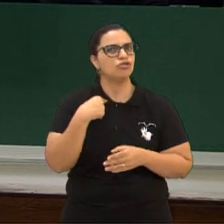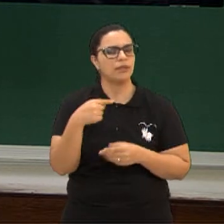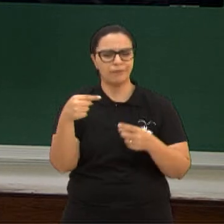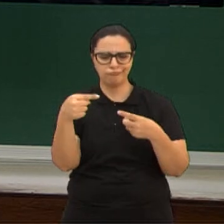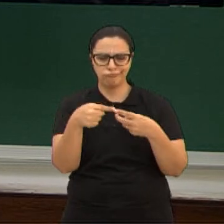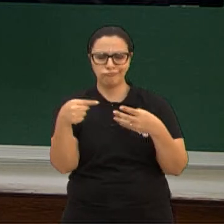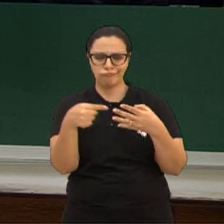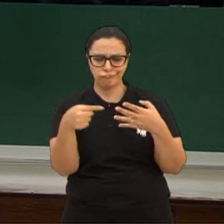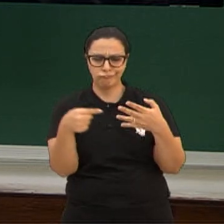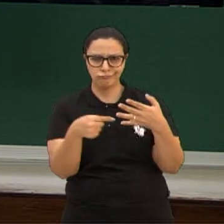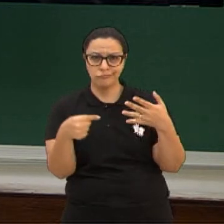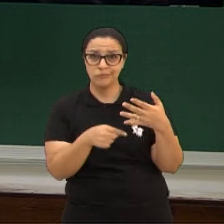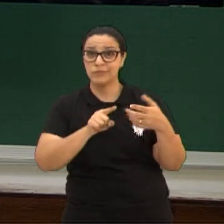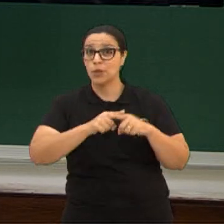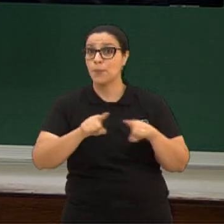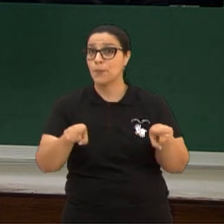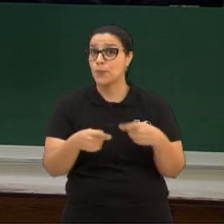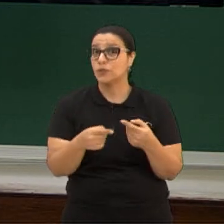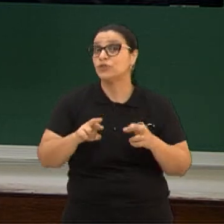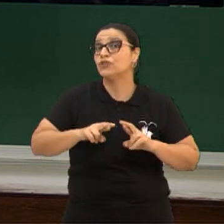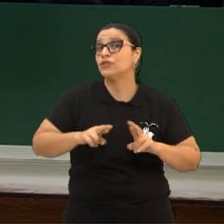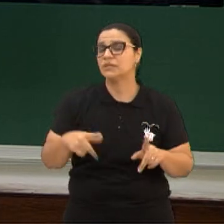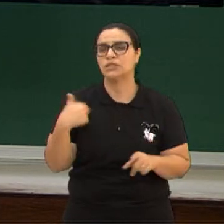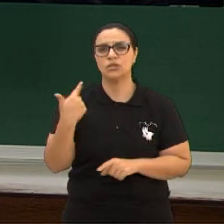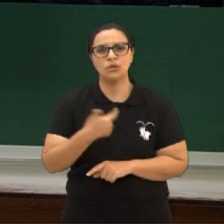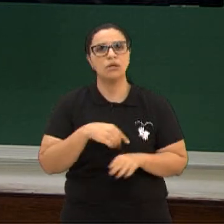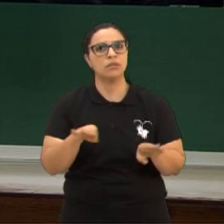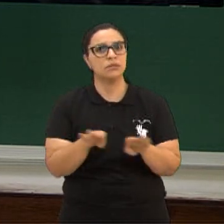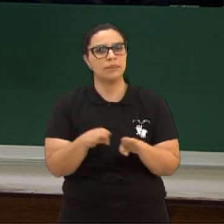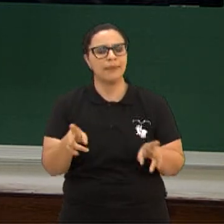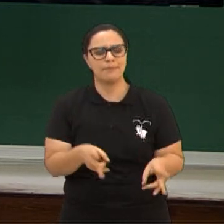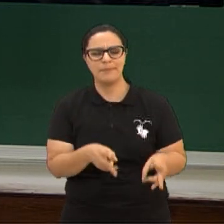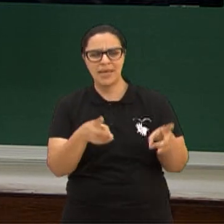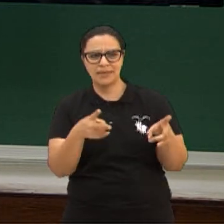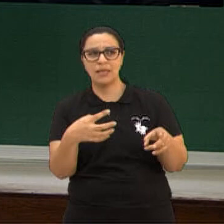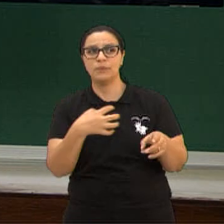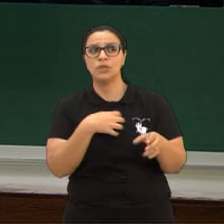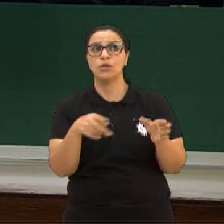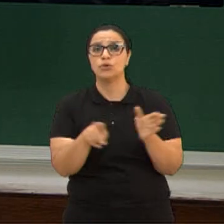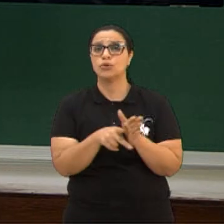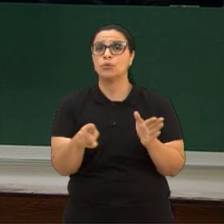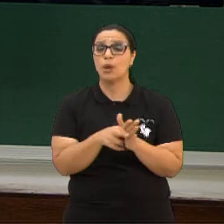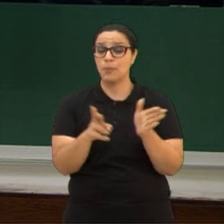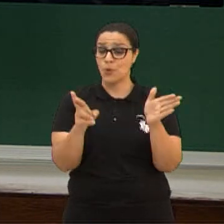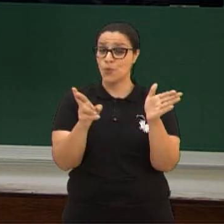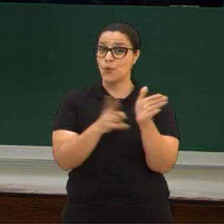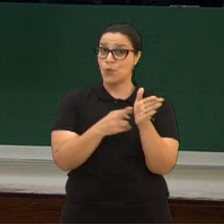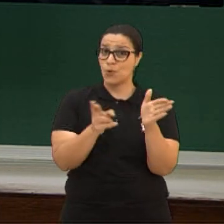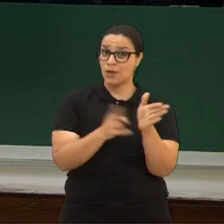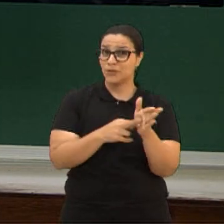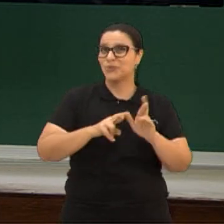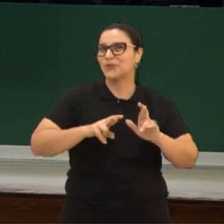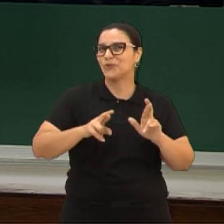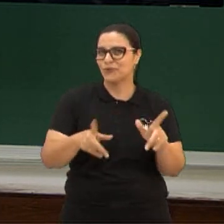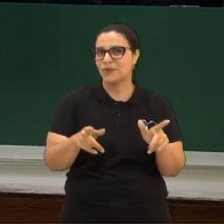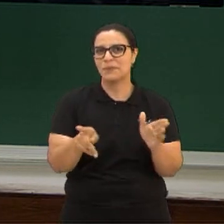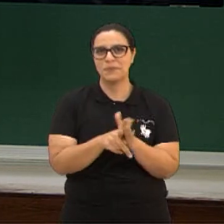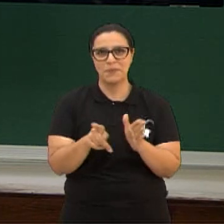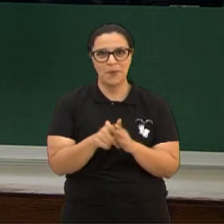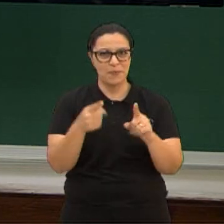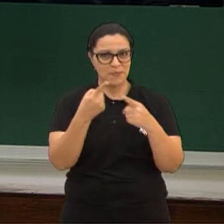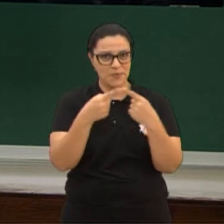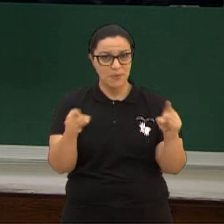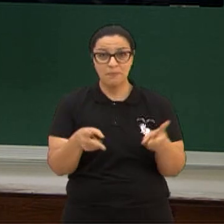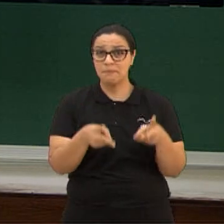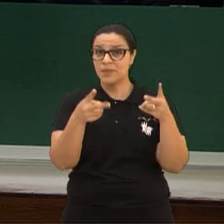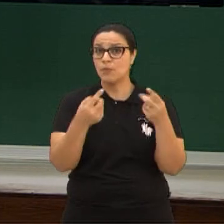todos esses sonzinhos, porque a gente consegue definir, inclusive, o ritmo desses sons e a gente